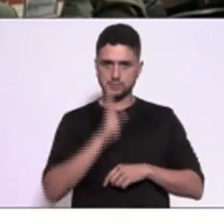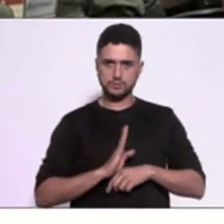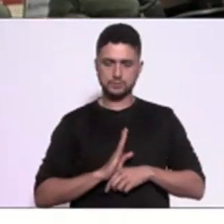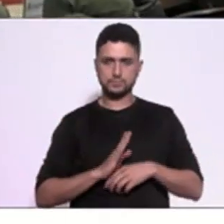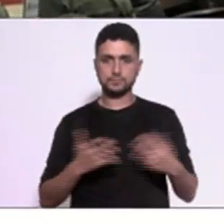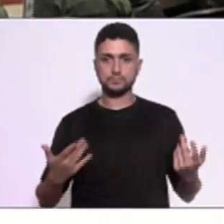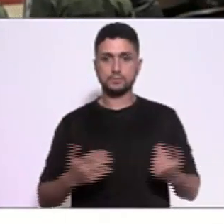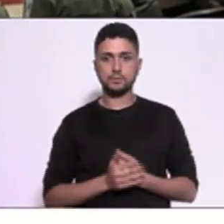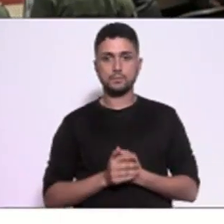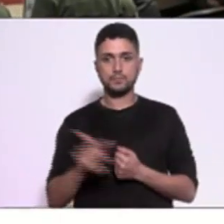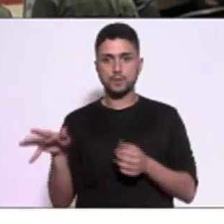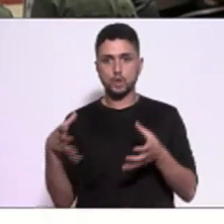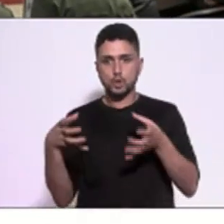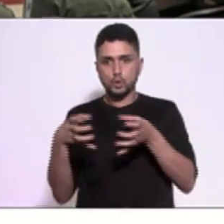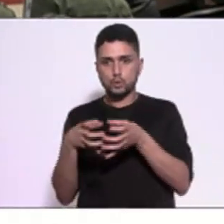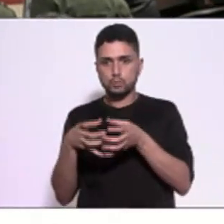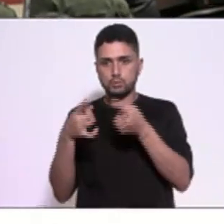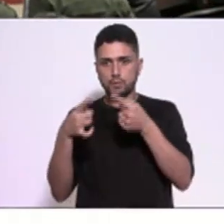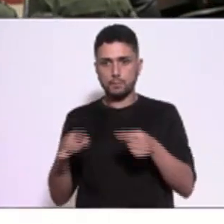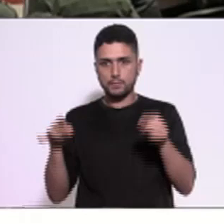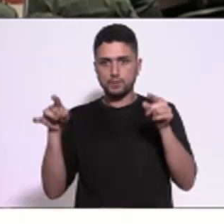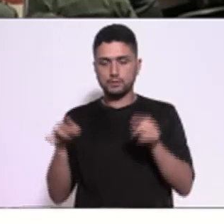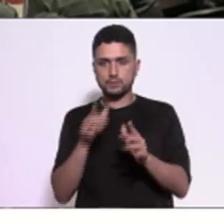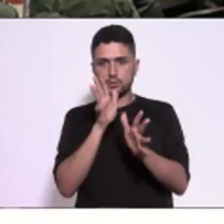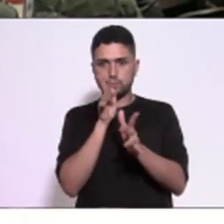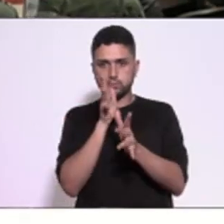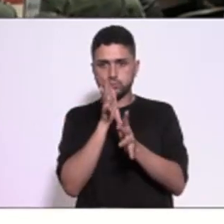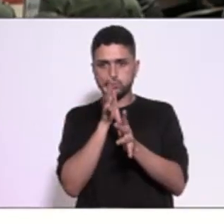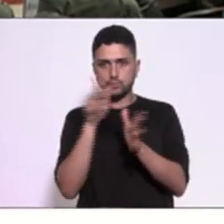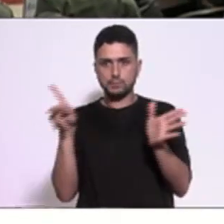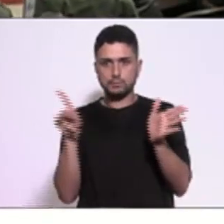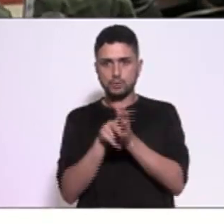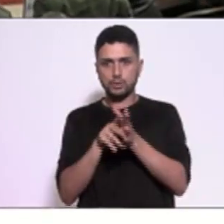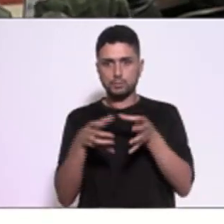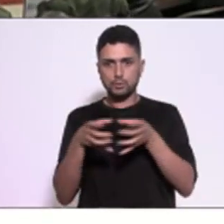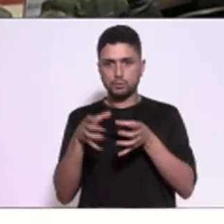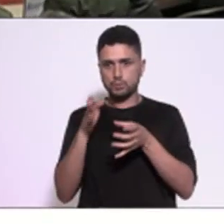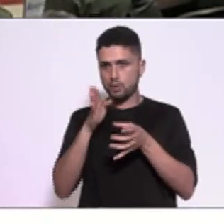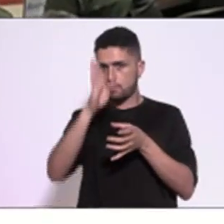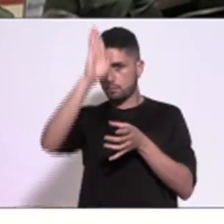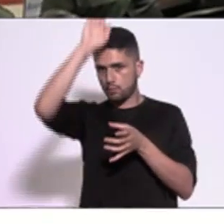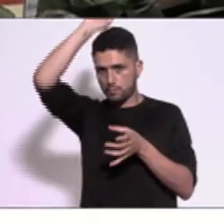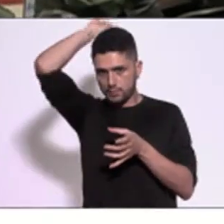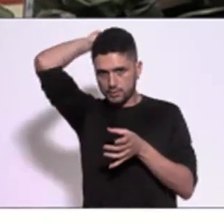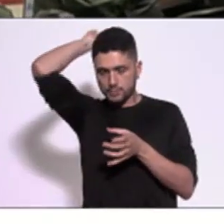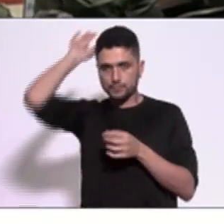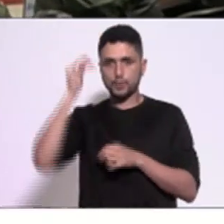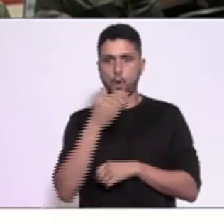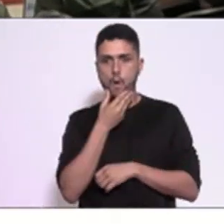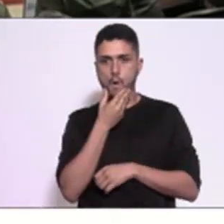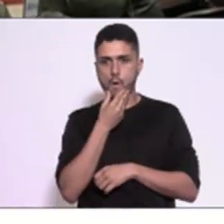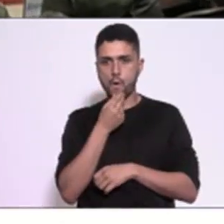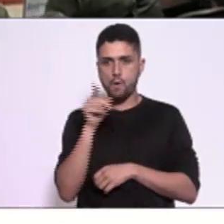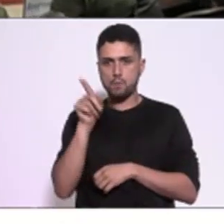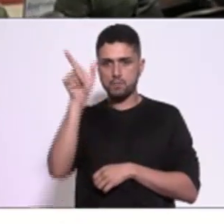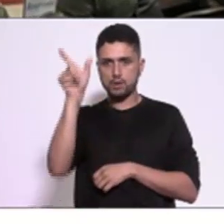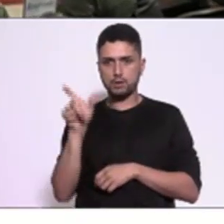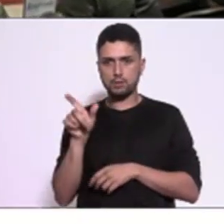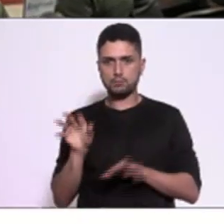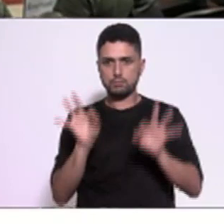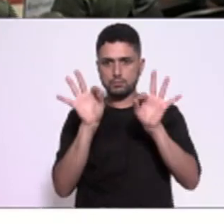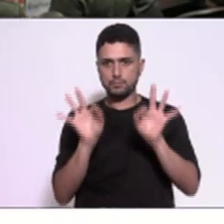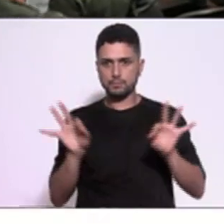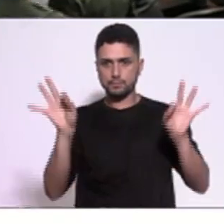executado pela Banda do Corpo de Bombeiros, sob regência do